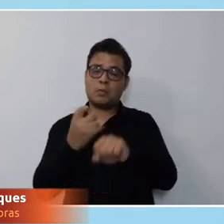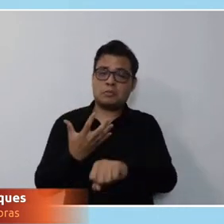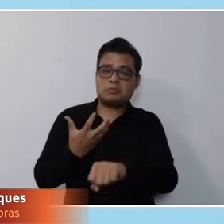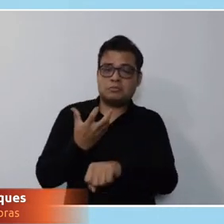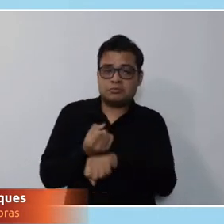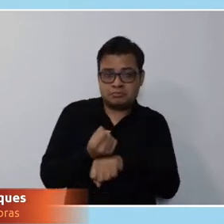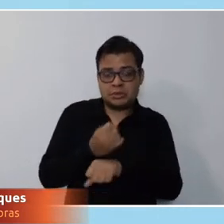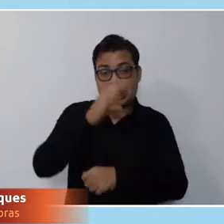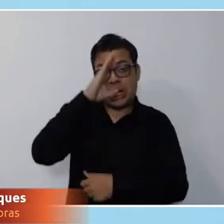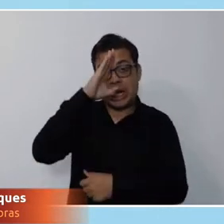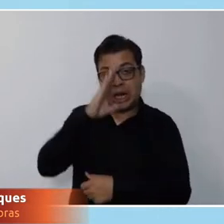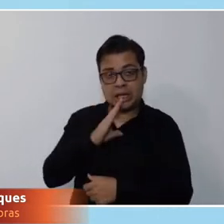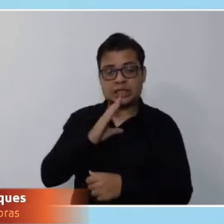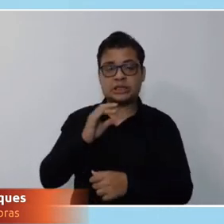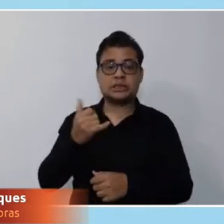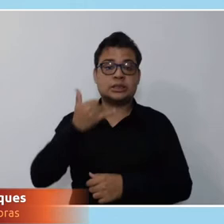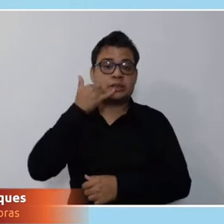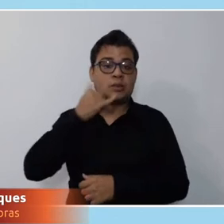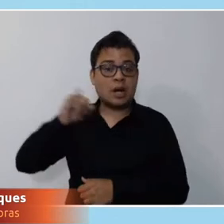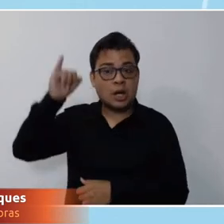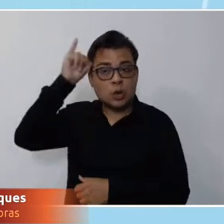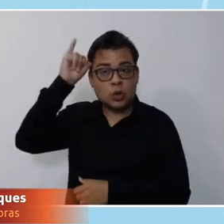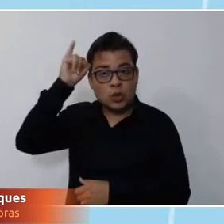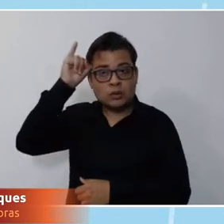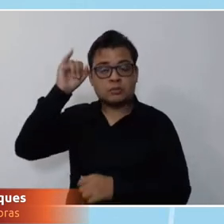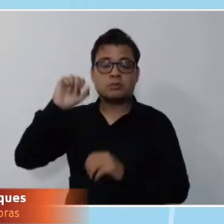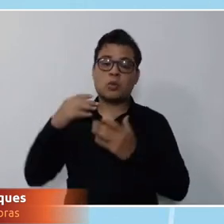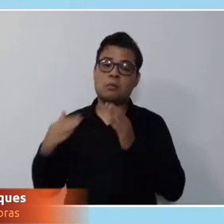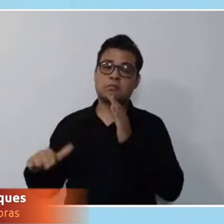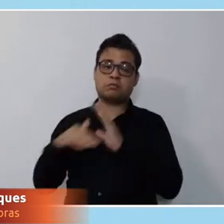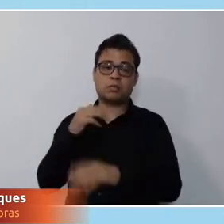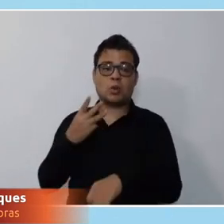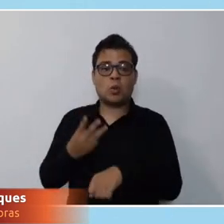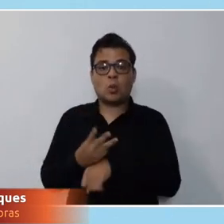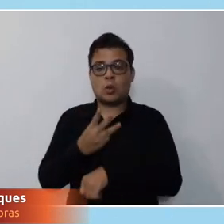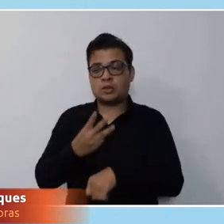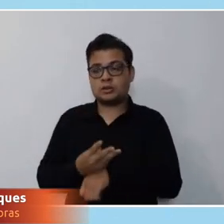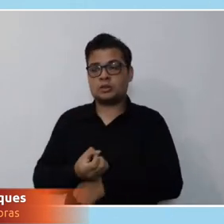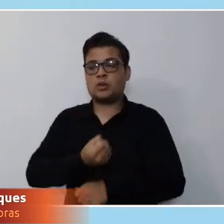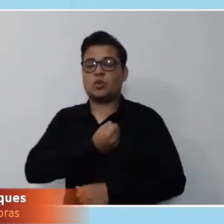Android, ou pelo WhatsApp. O número é